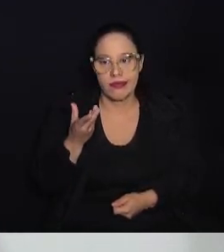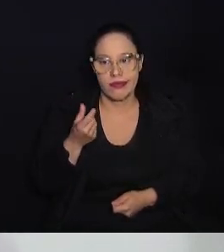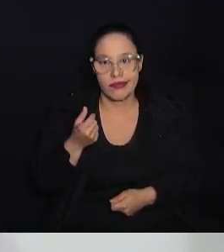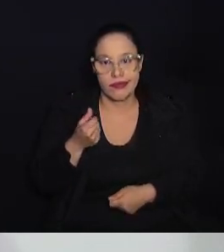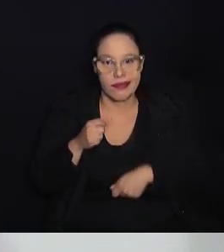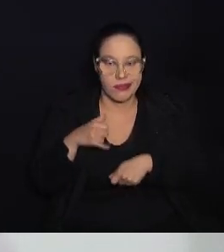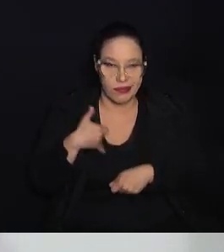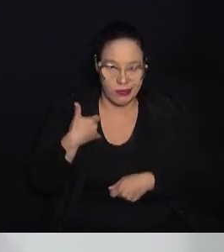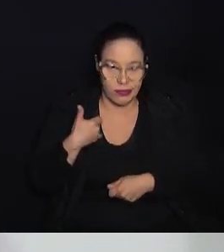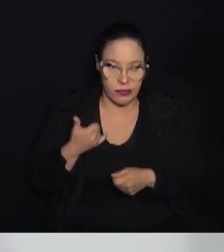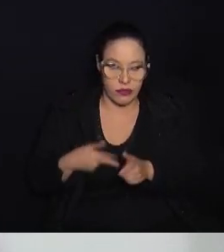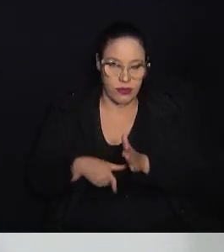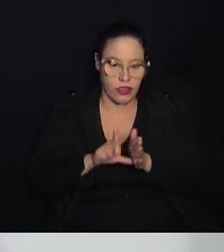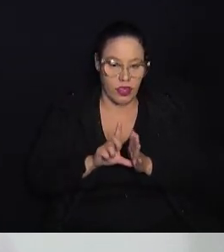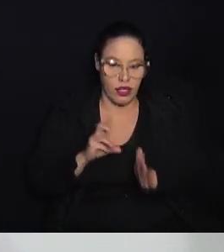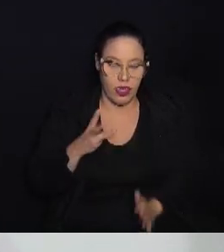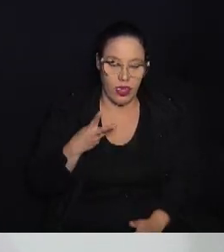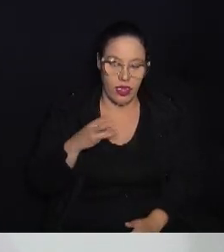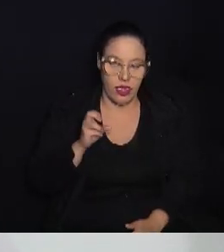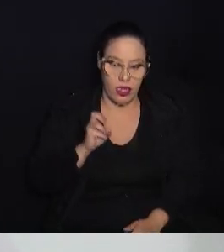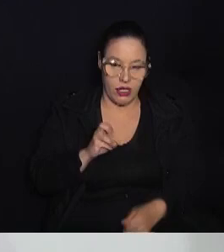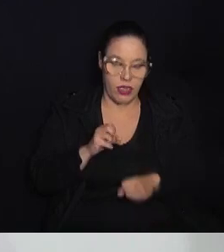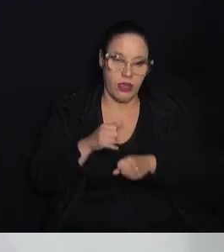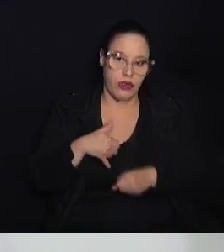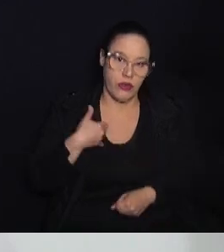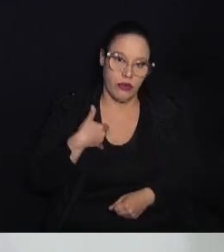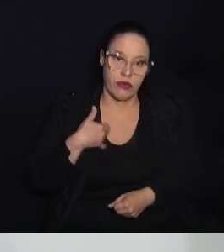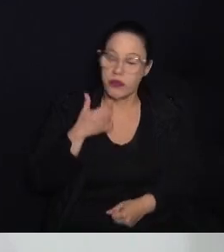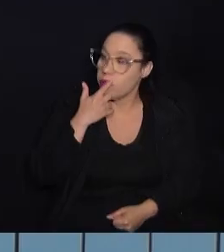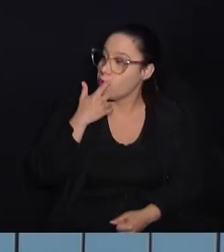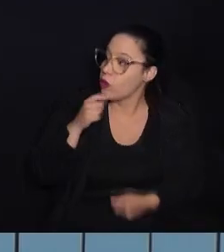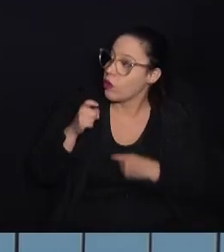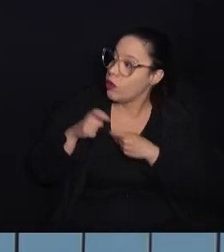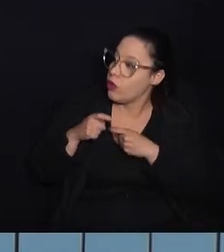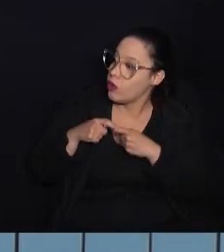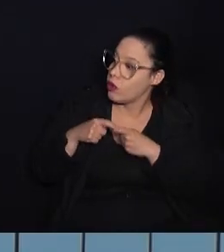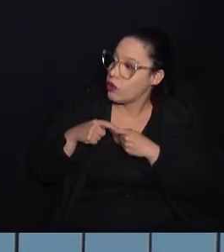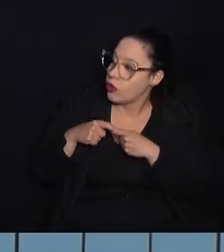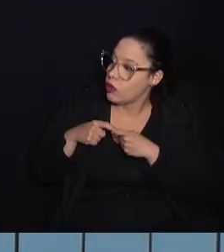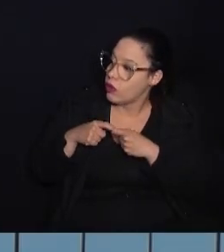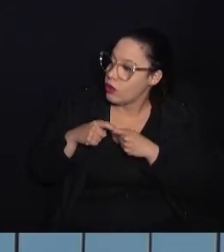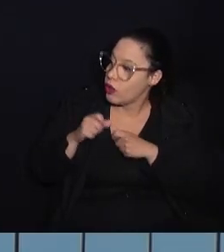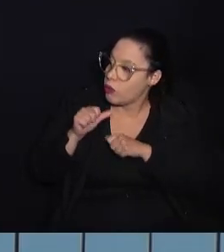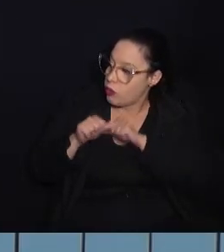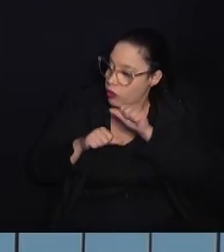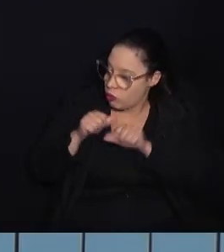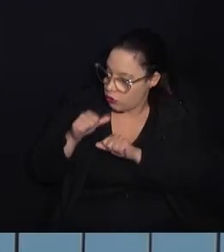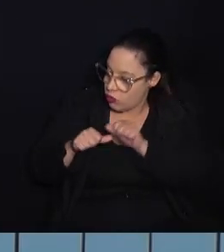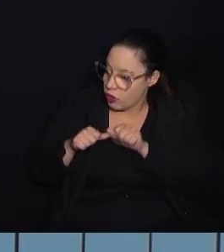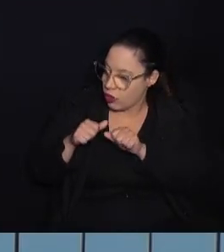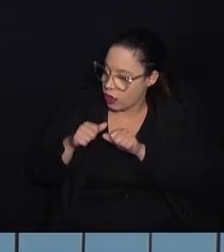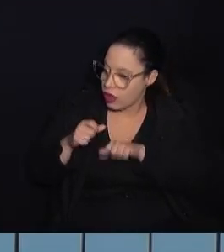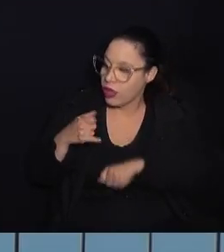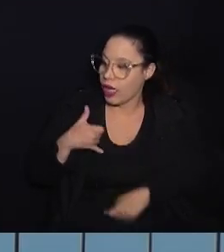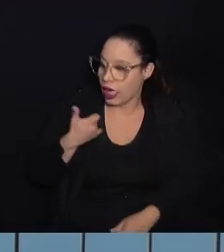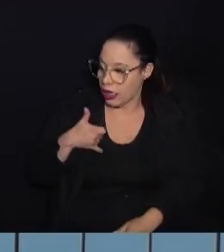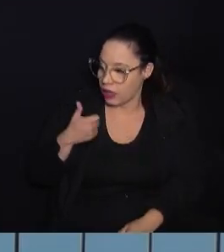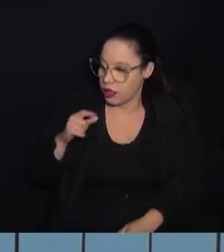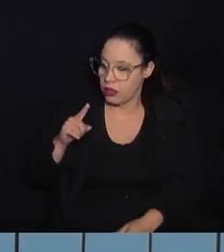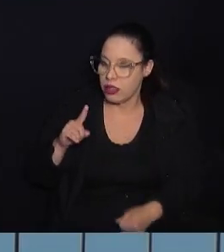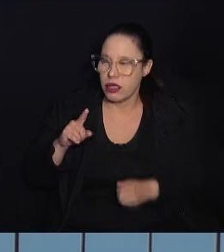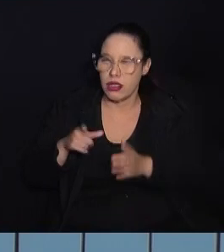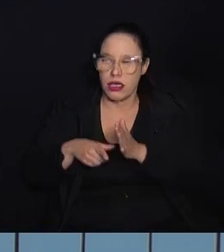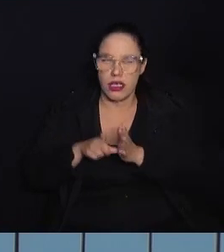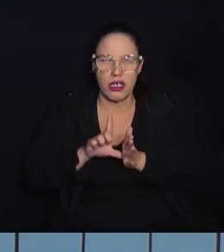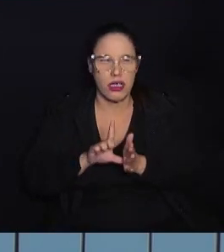com uma idade mais precoce do que 35 anos. Doutora, essa foi mais uma alteração, né? Essa questão da idade.